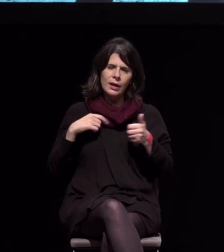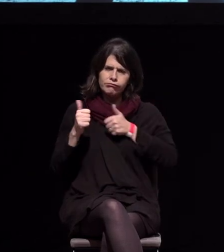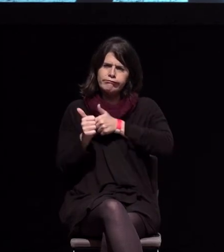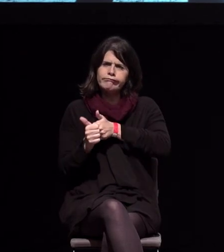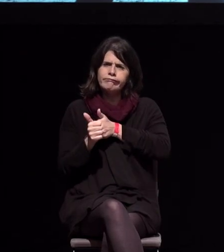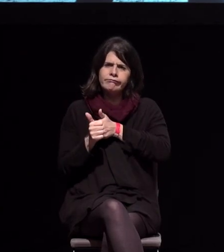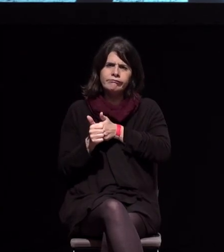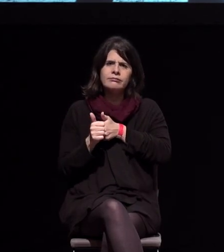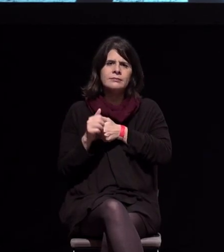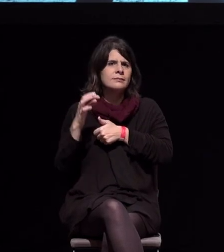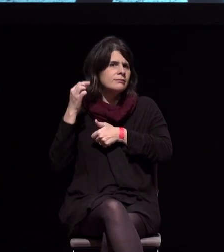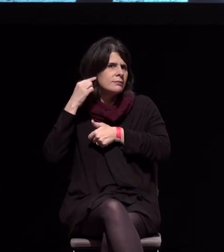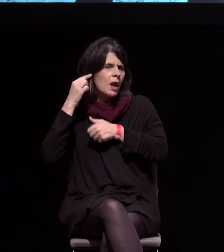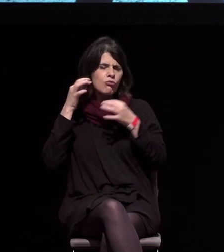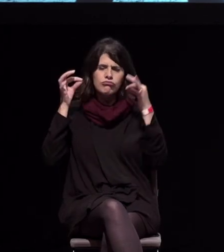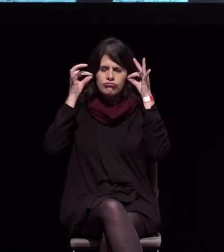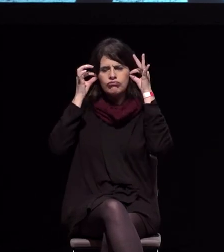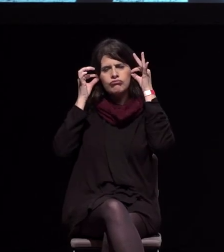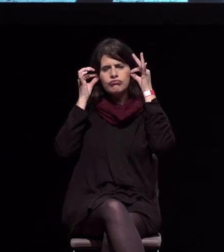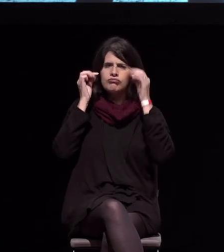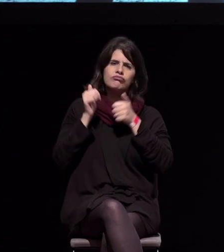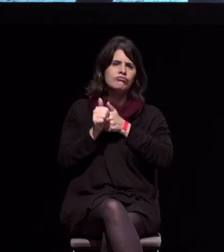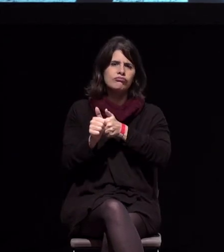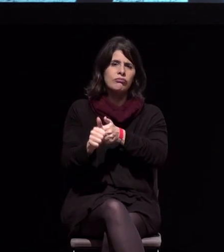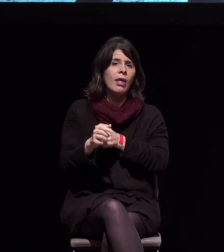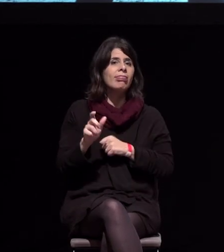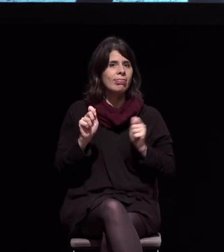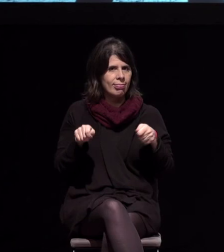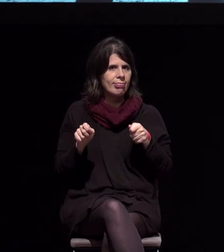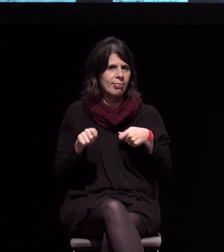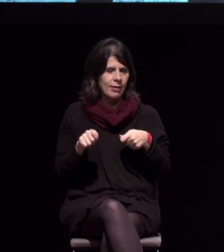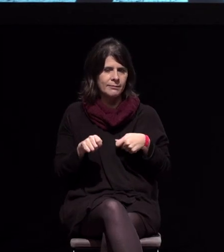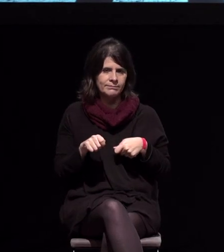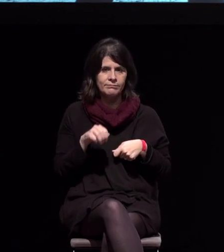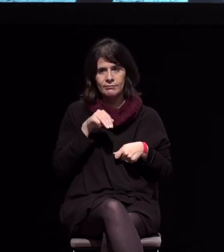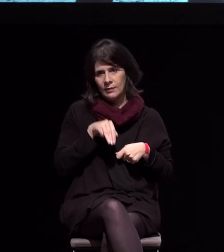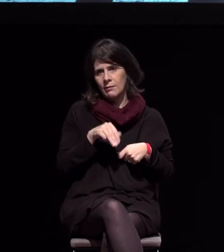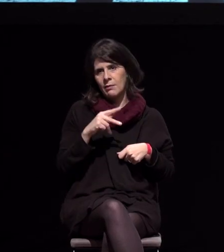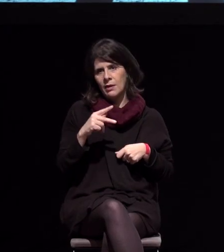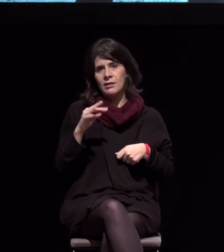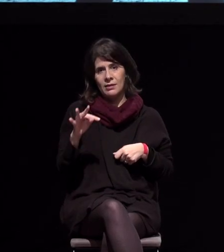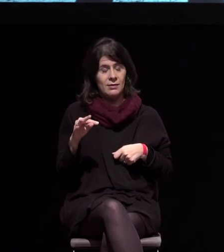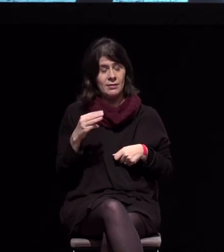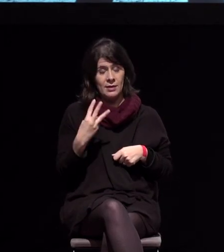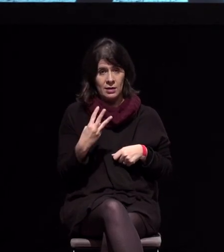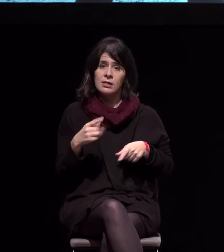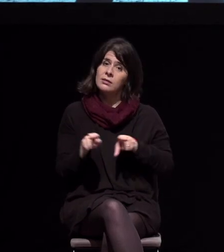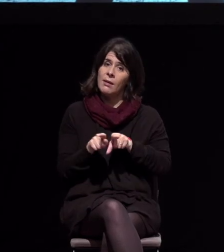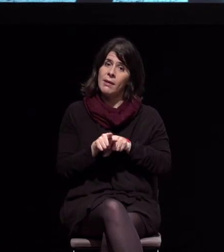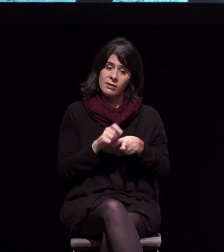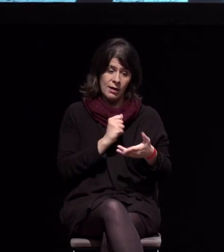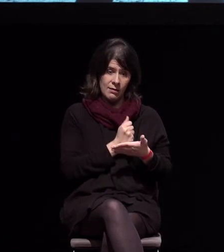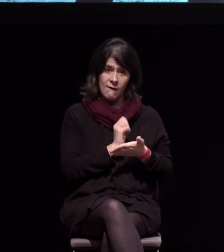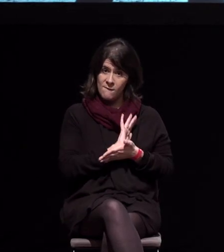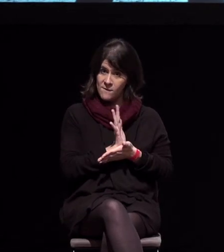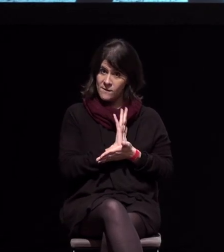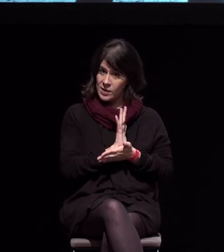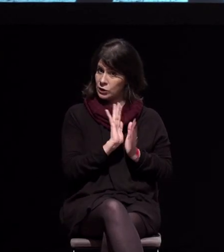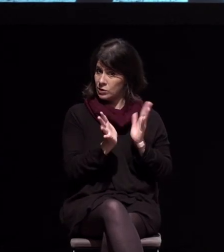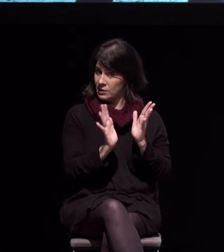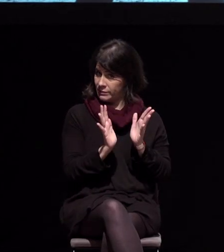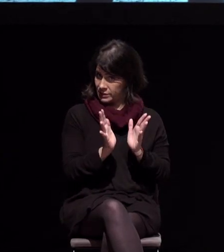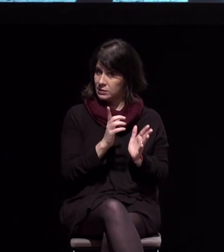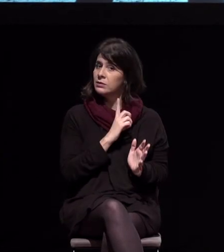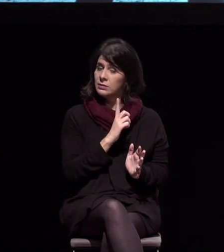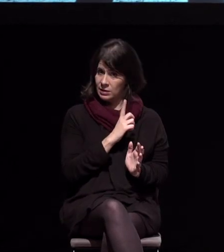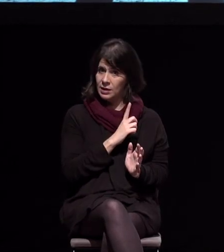MP3, então dá para colocar no celular depois e tal. E também tem ele em videolibras. Então, como eu não trouxe o